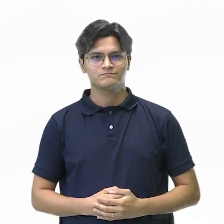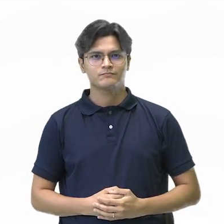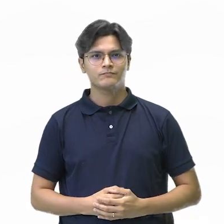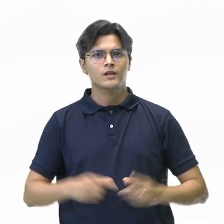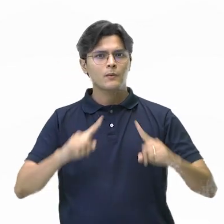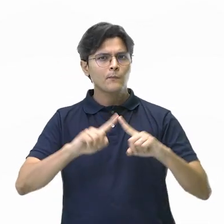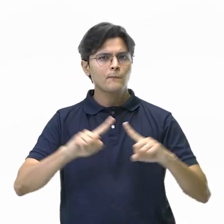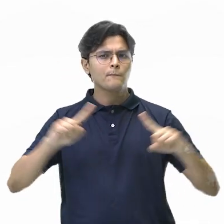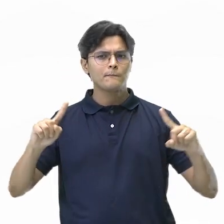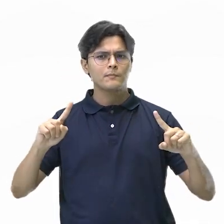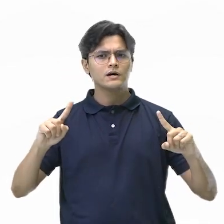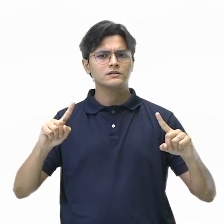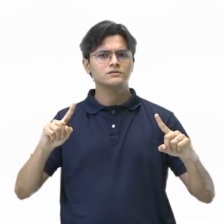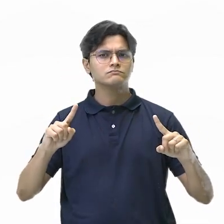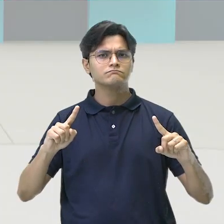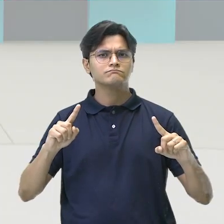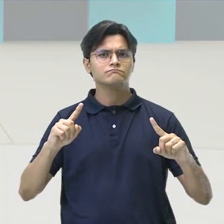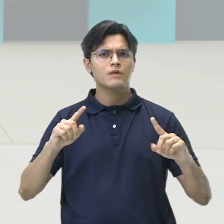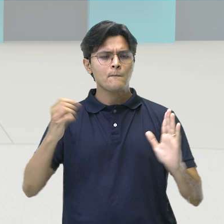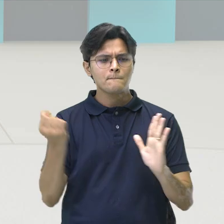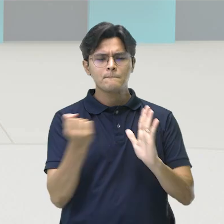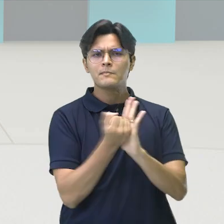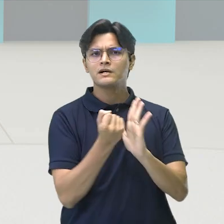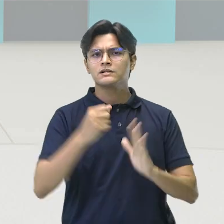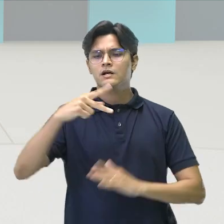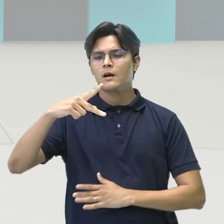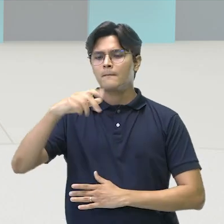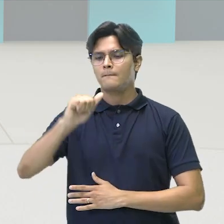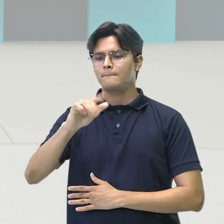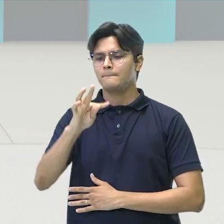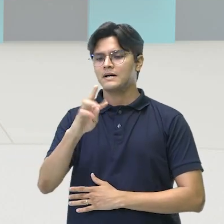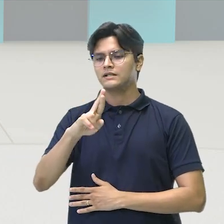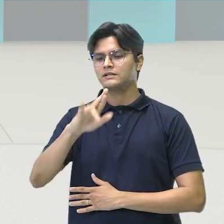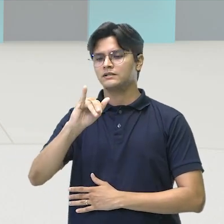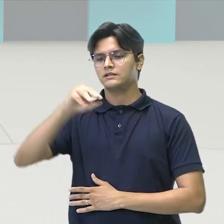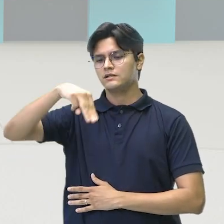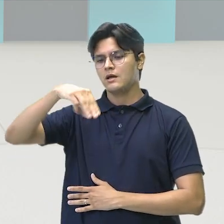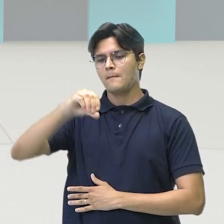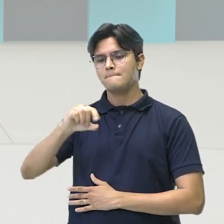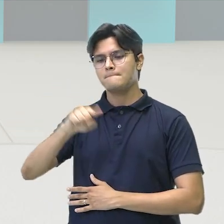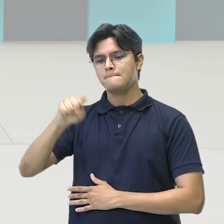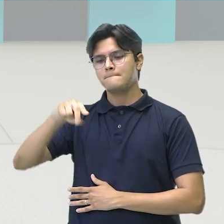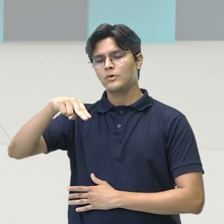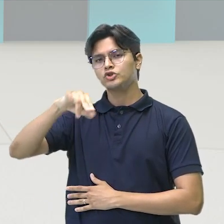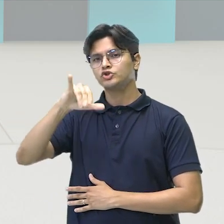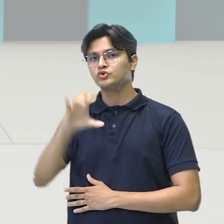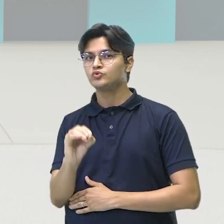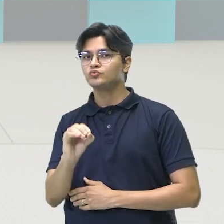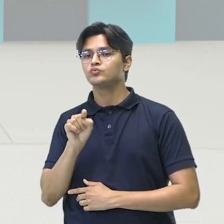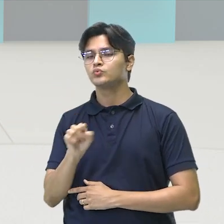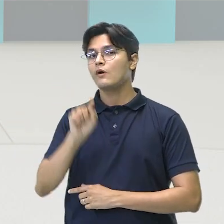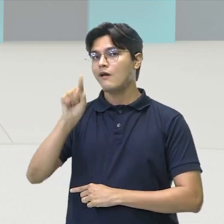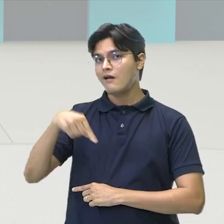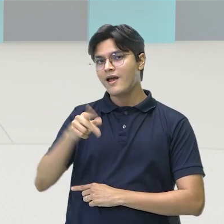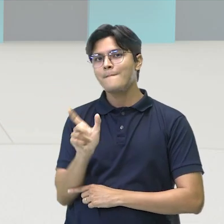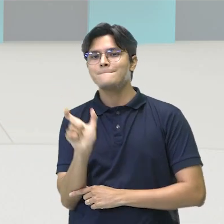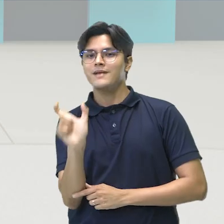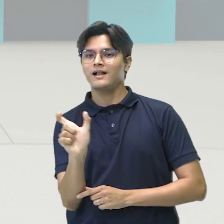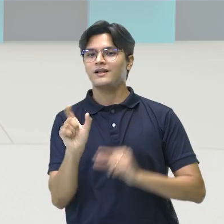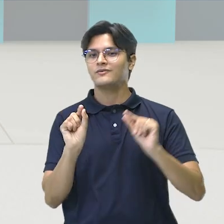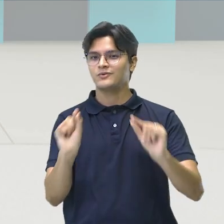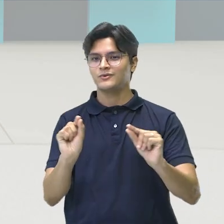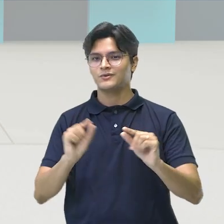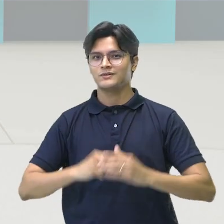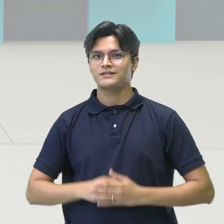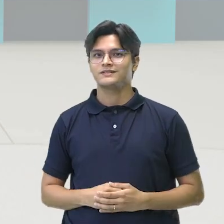Mas, afinal, o que é patrimônio? Então, vamos perceber que patrimônio é a palavra que vai vir